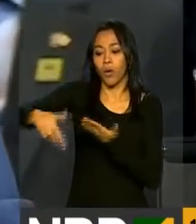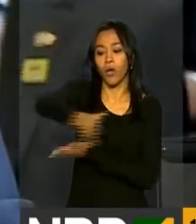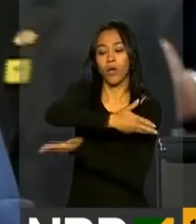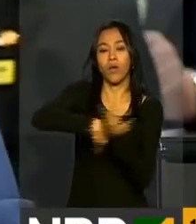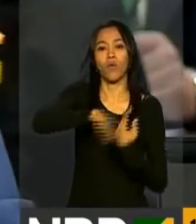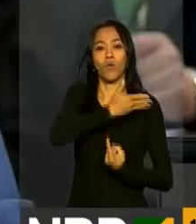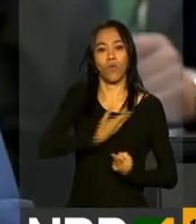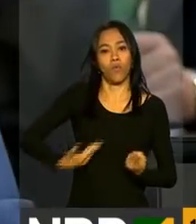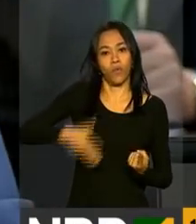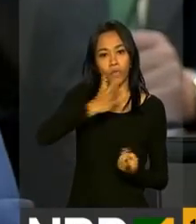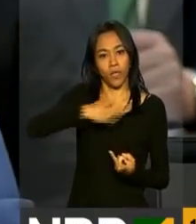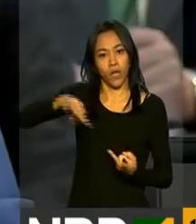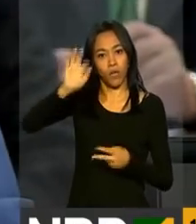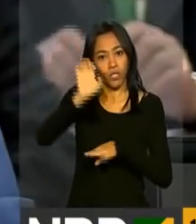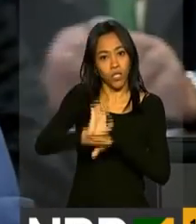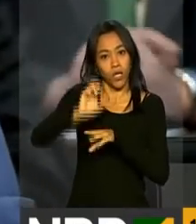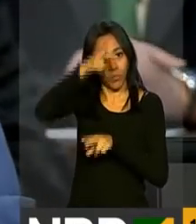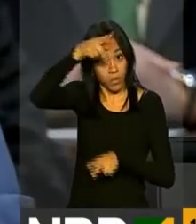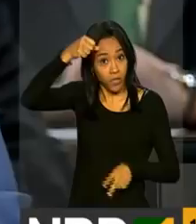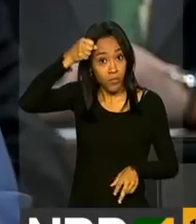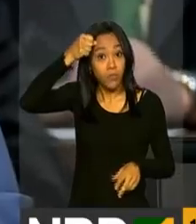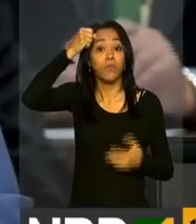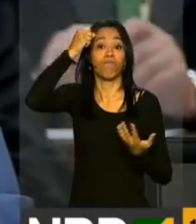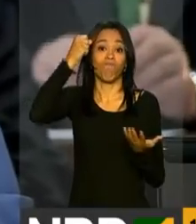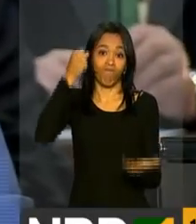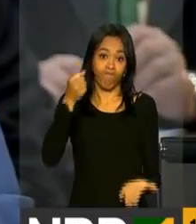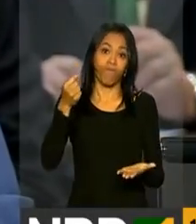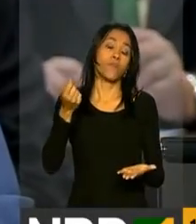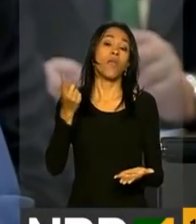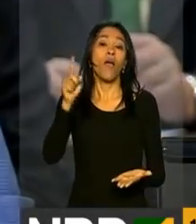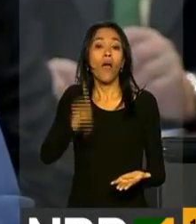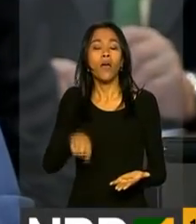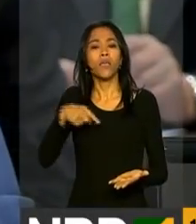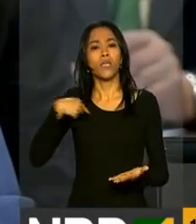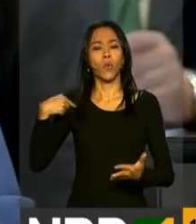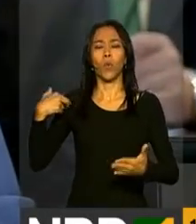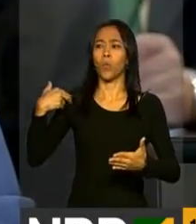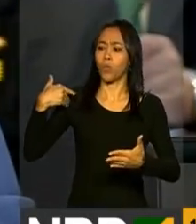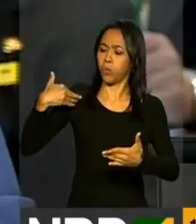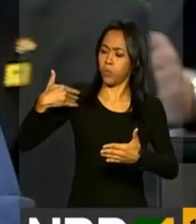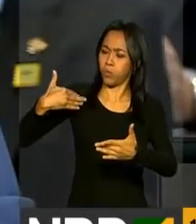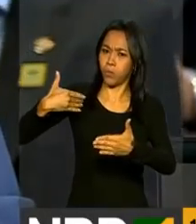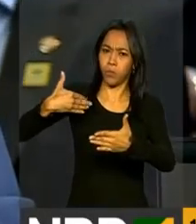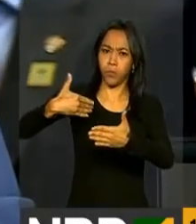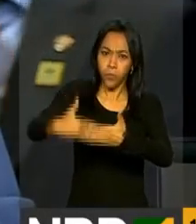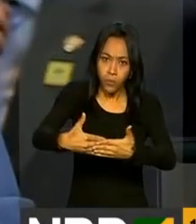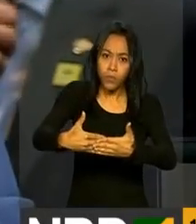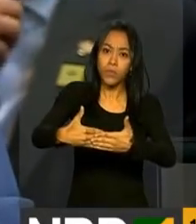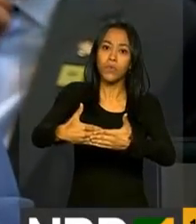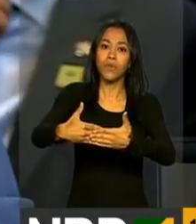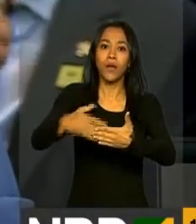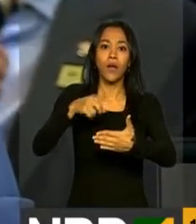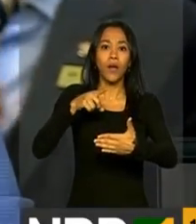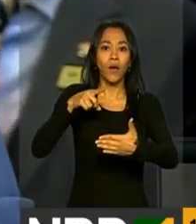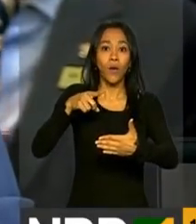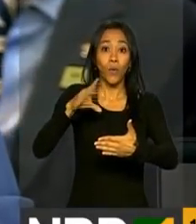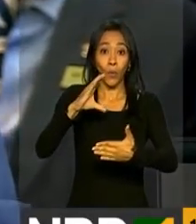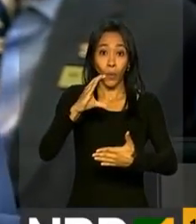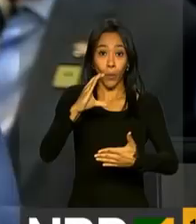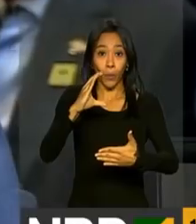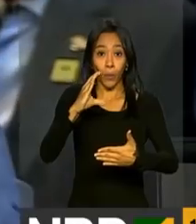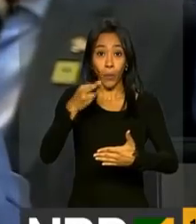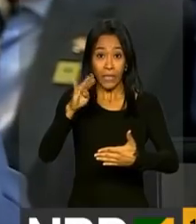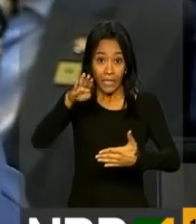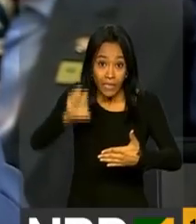união federal o estado eo município não é o fato é que ao longo do tempo a terminalidade um sensor e